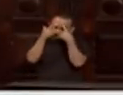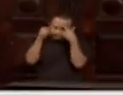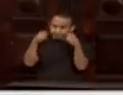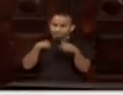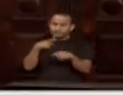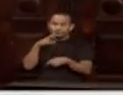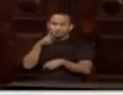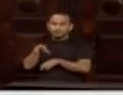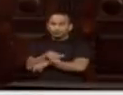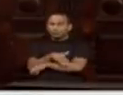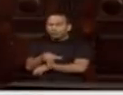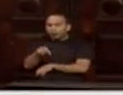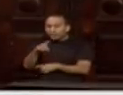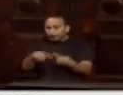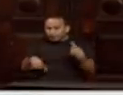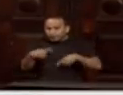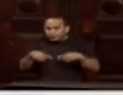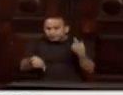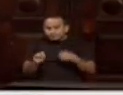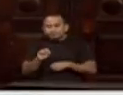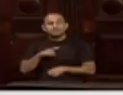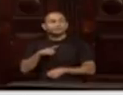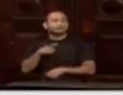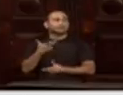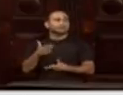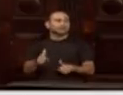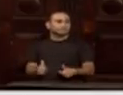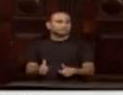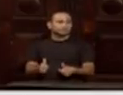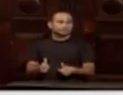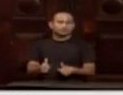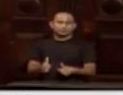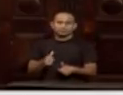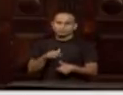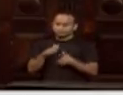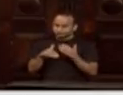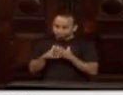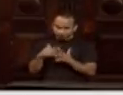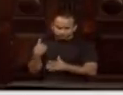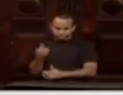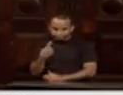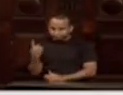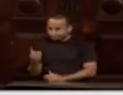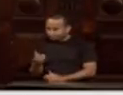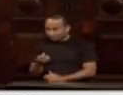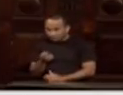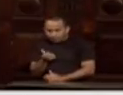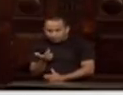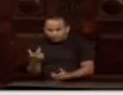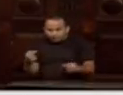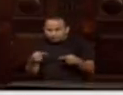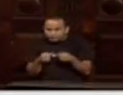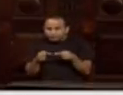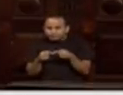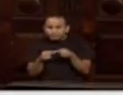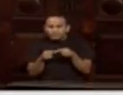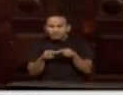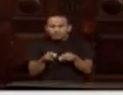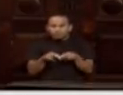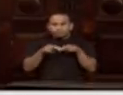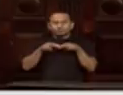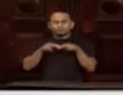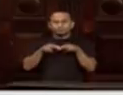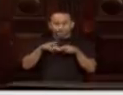política que esta elite política no pmdb e implementou sobre todos nós não foram poucos os acordos pra assim